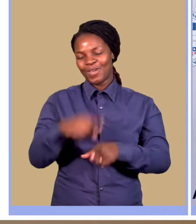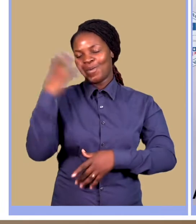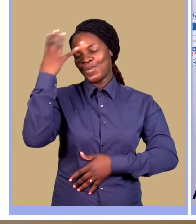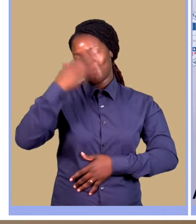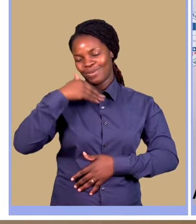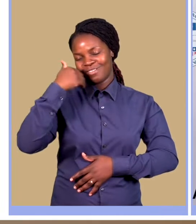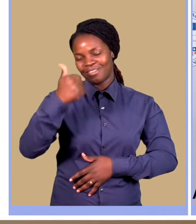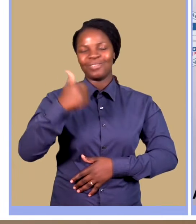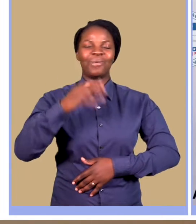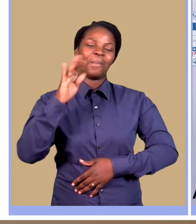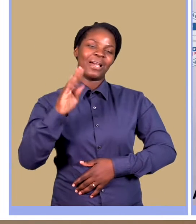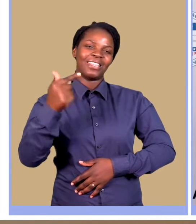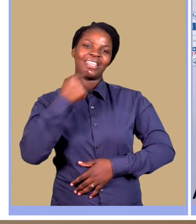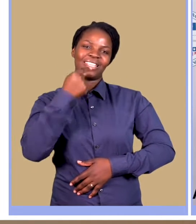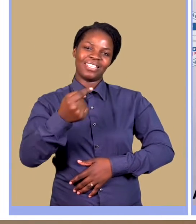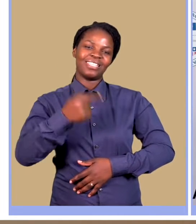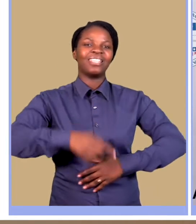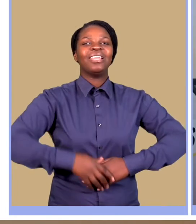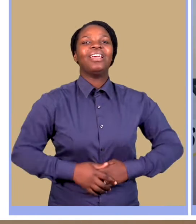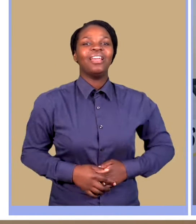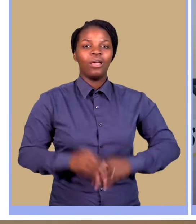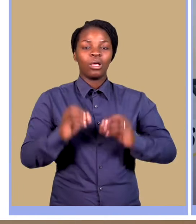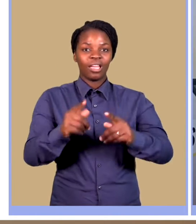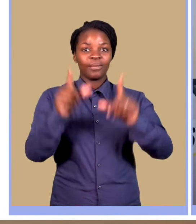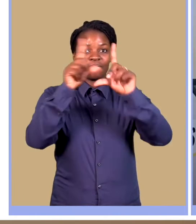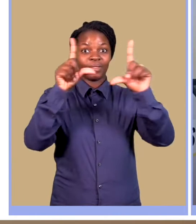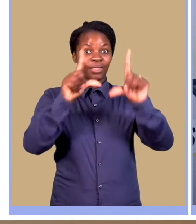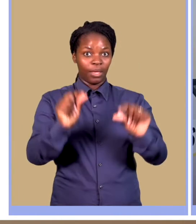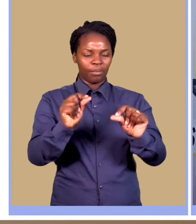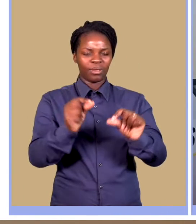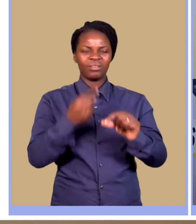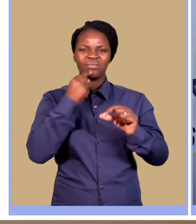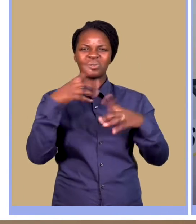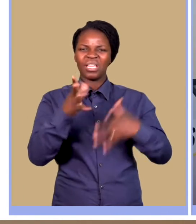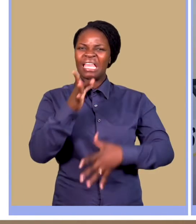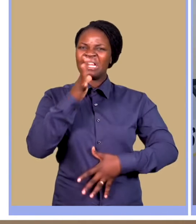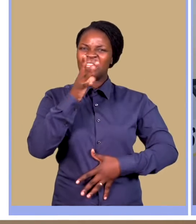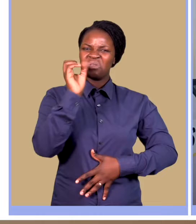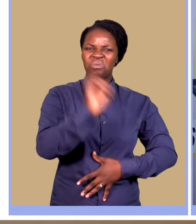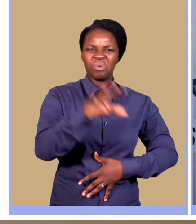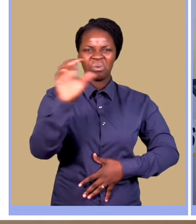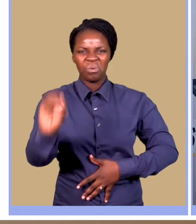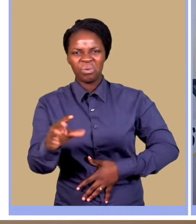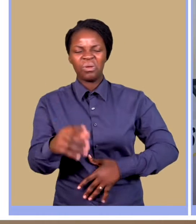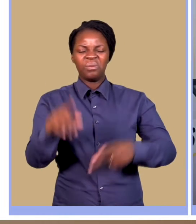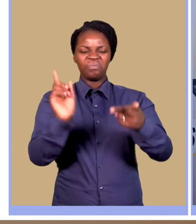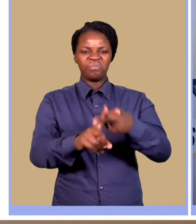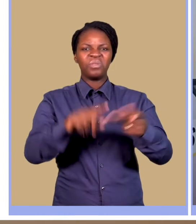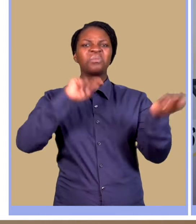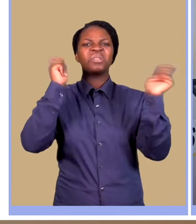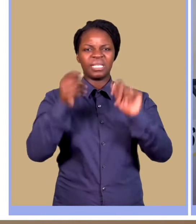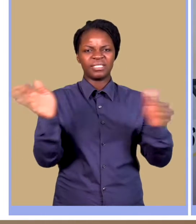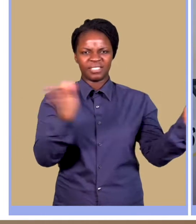poluição ambiental versus ação climática. Bem, esse tema é bastante interessante, é uma coisa que estamos a